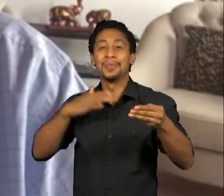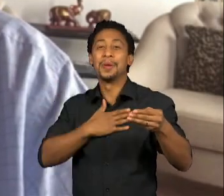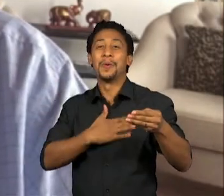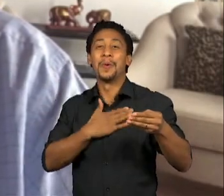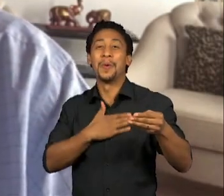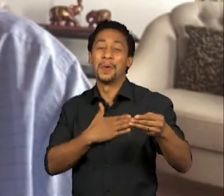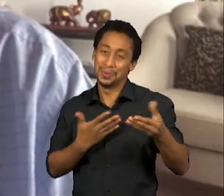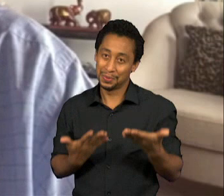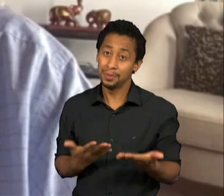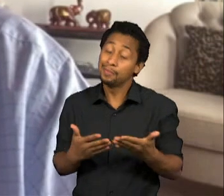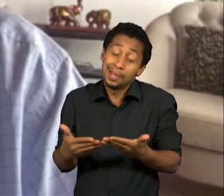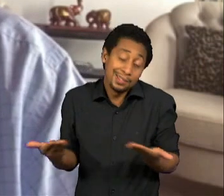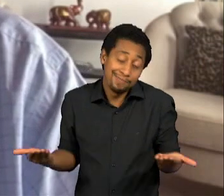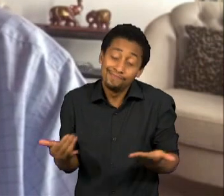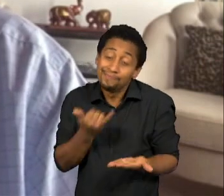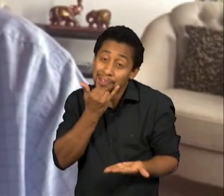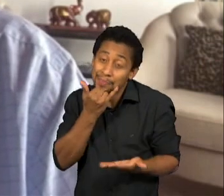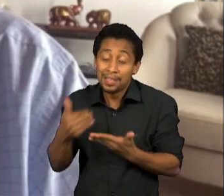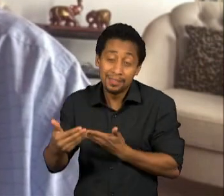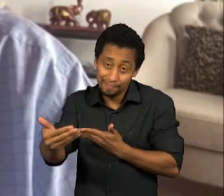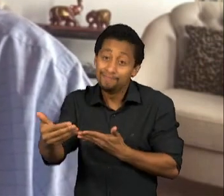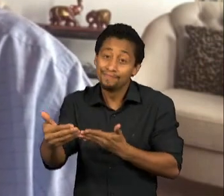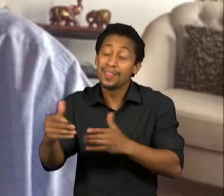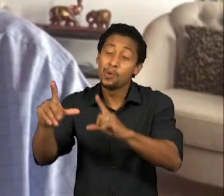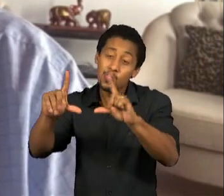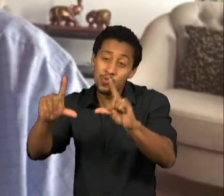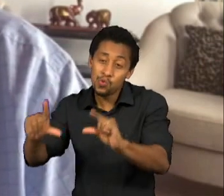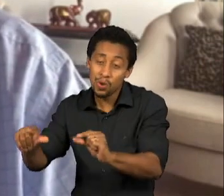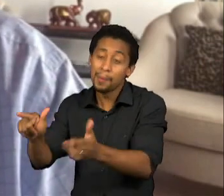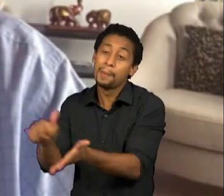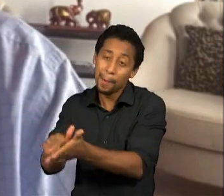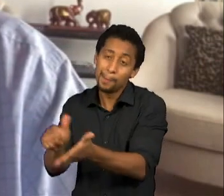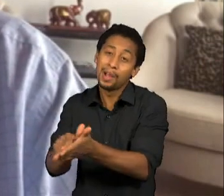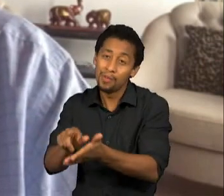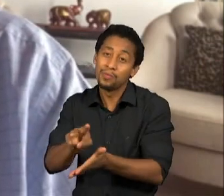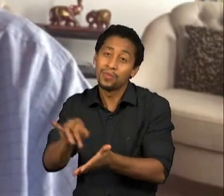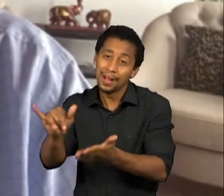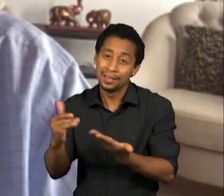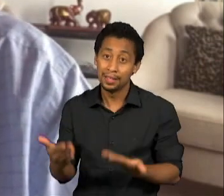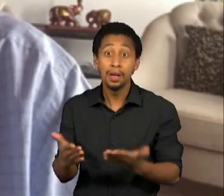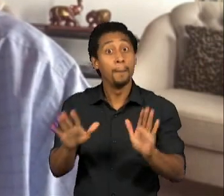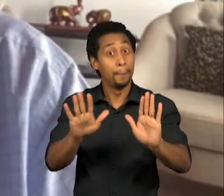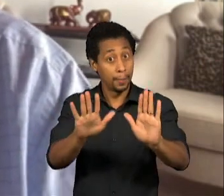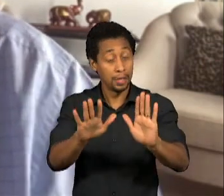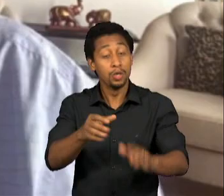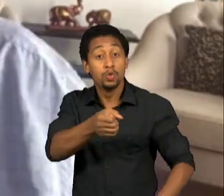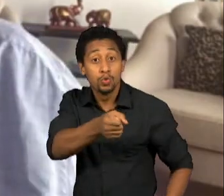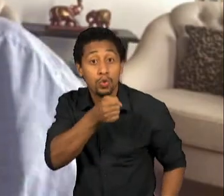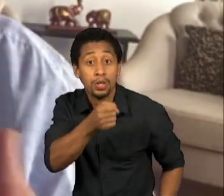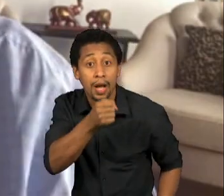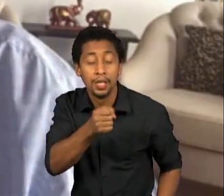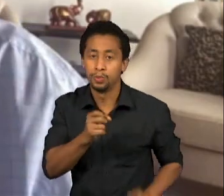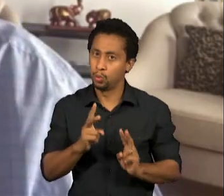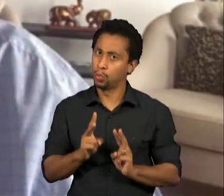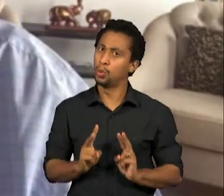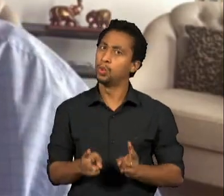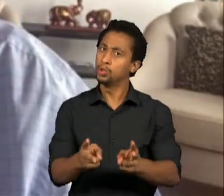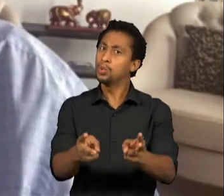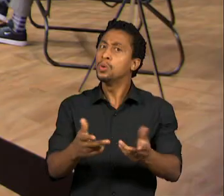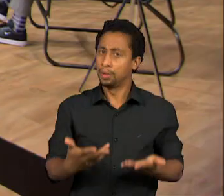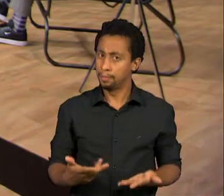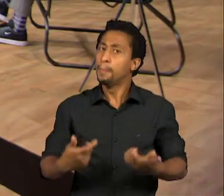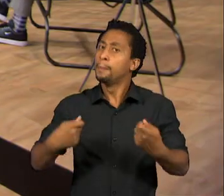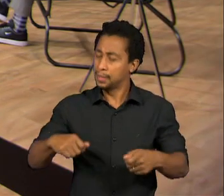acabar. O que não vai acabar é o jornalismo, e o jornalismo precisa se reinventar nessa nova maneira de entregar a